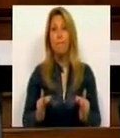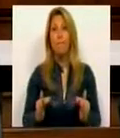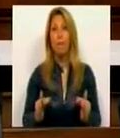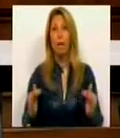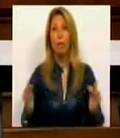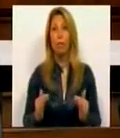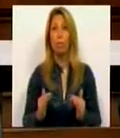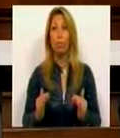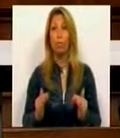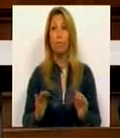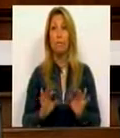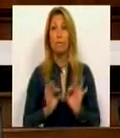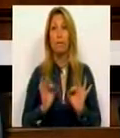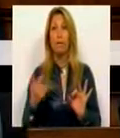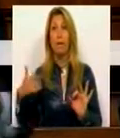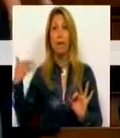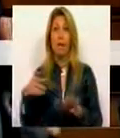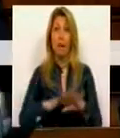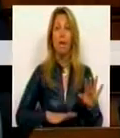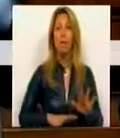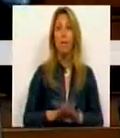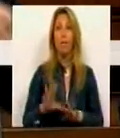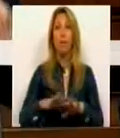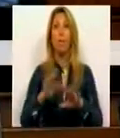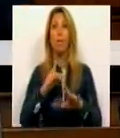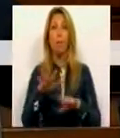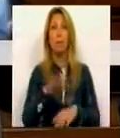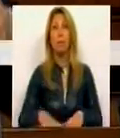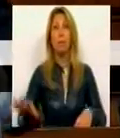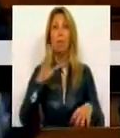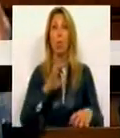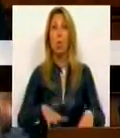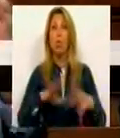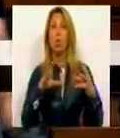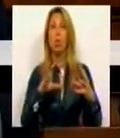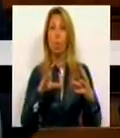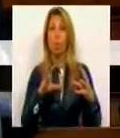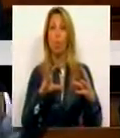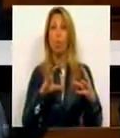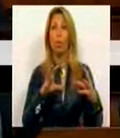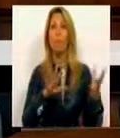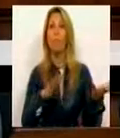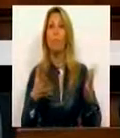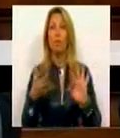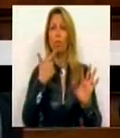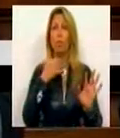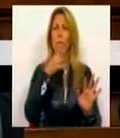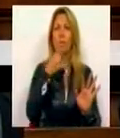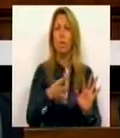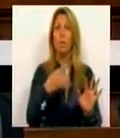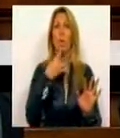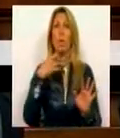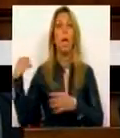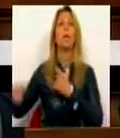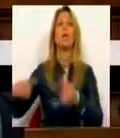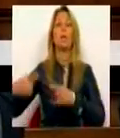menos clássica daqui, relativamente àquilo que acontece num quadro conflitual mais ou menos, não posso dizer que seja muito